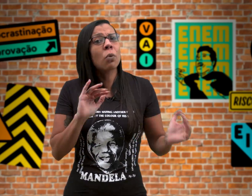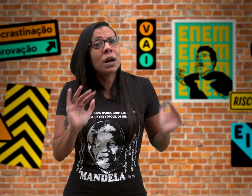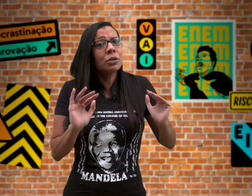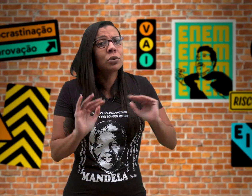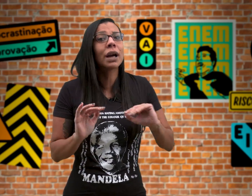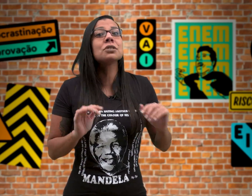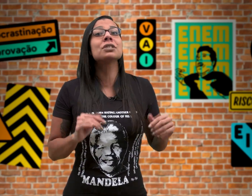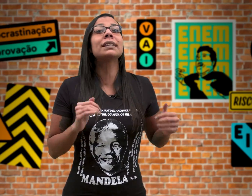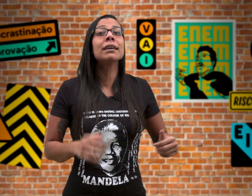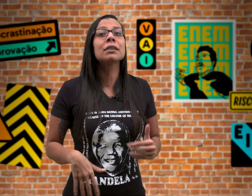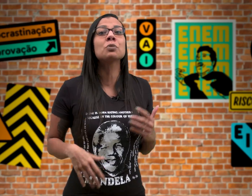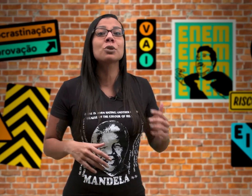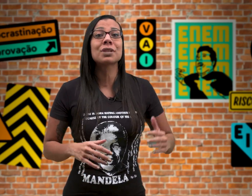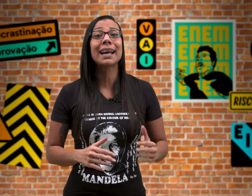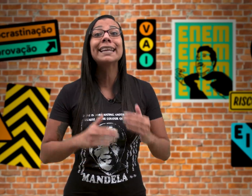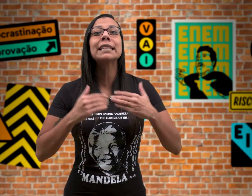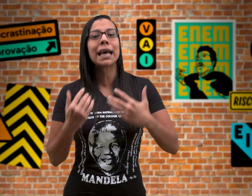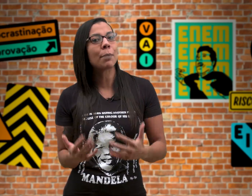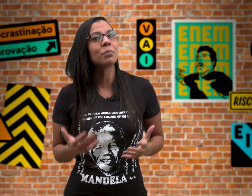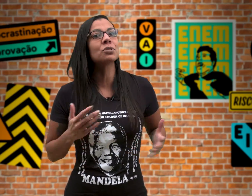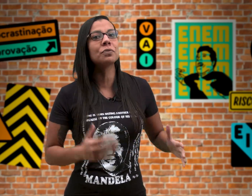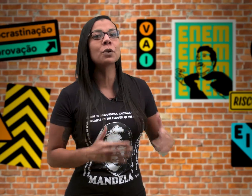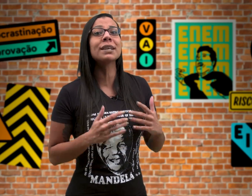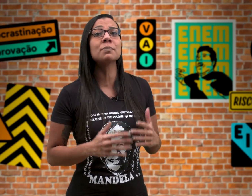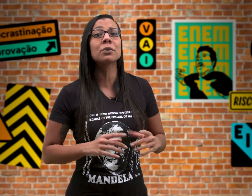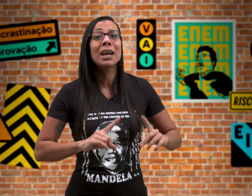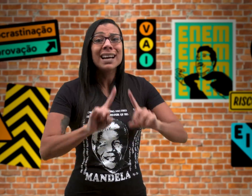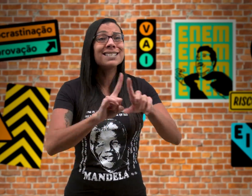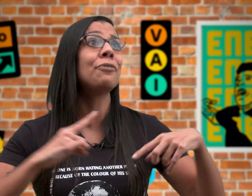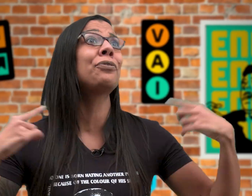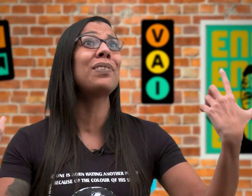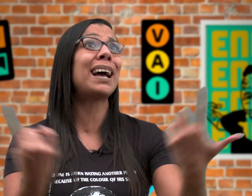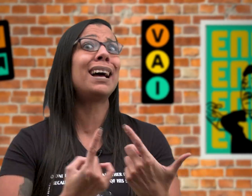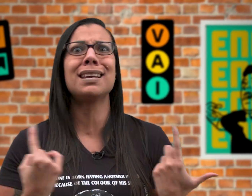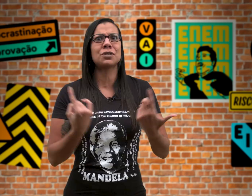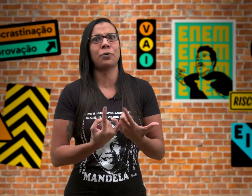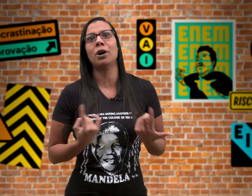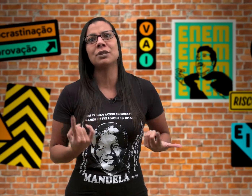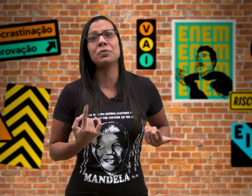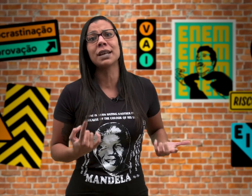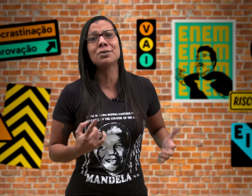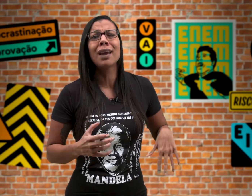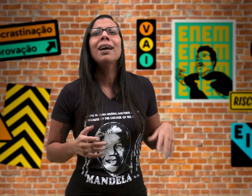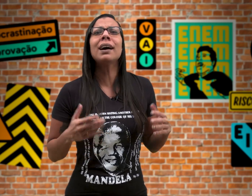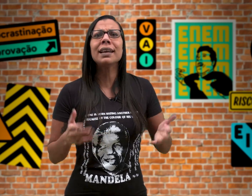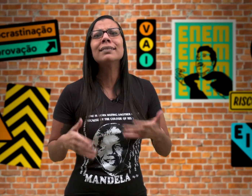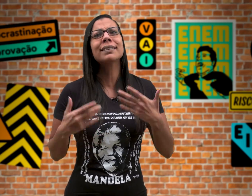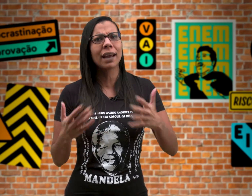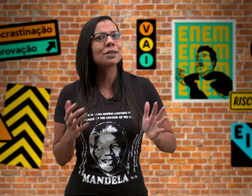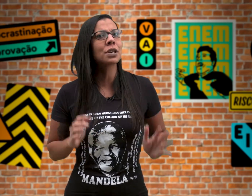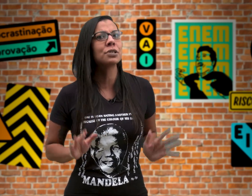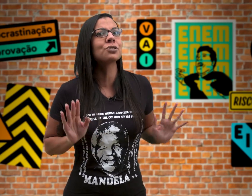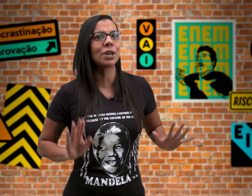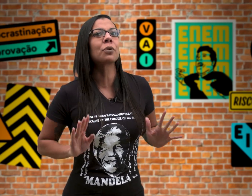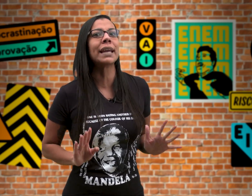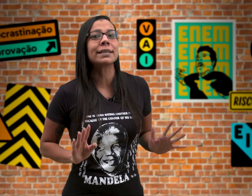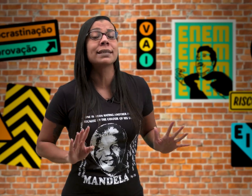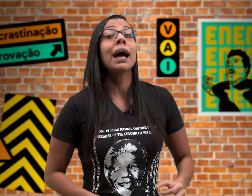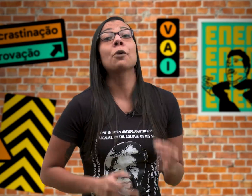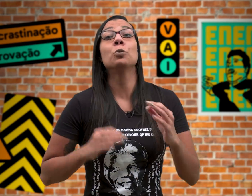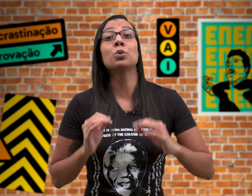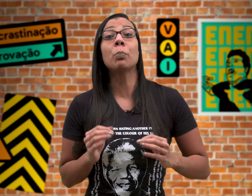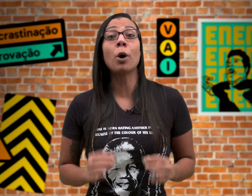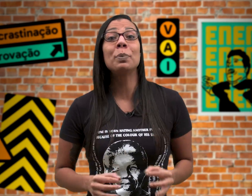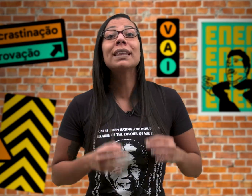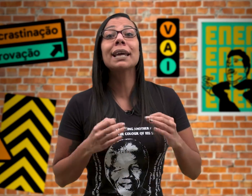vez em quando a gente tenta te mostrar que dá pra absorver conhecimento de várias formas diferentes, além daquelas que a gente já conhece.